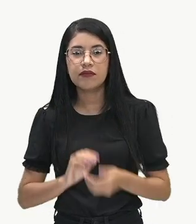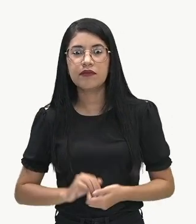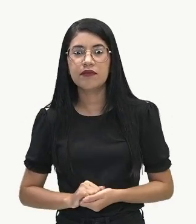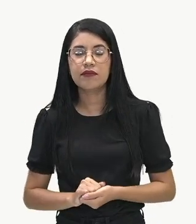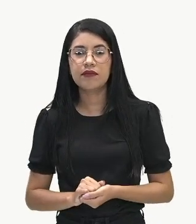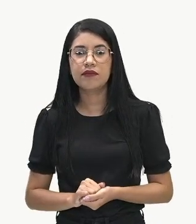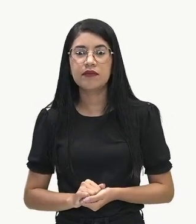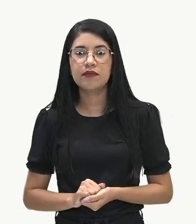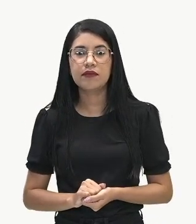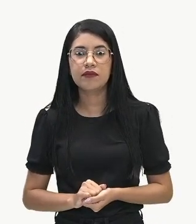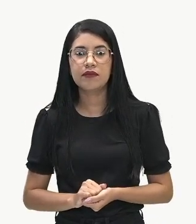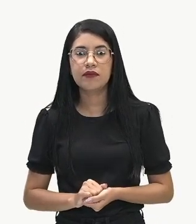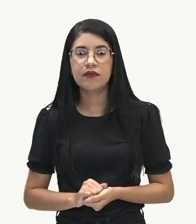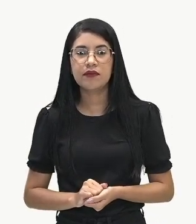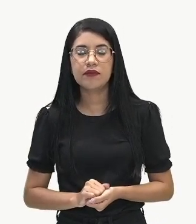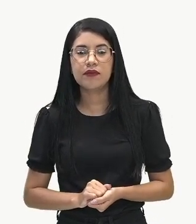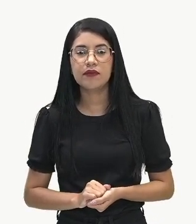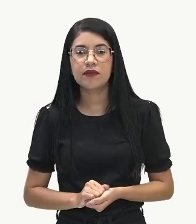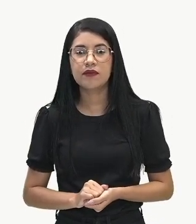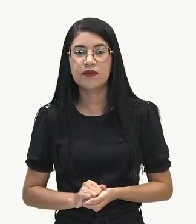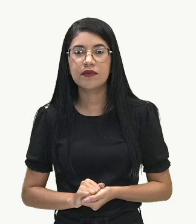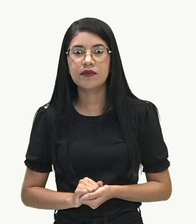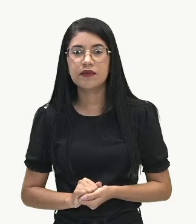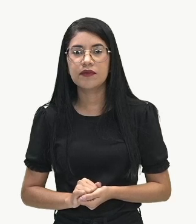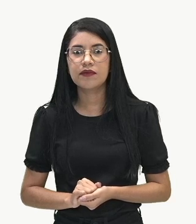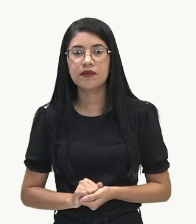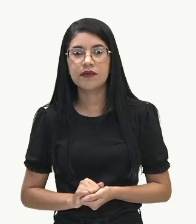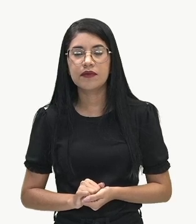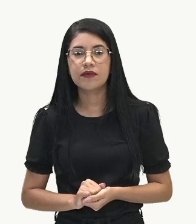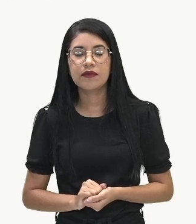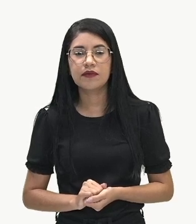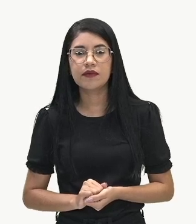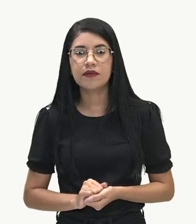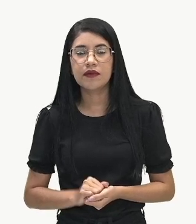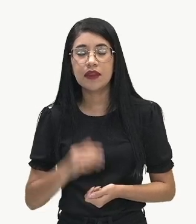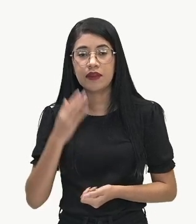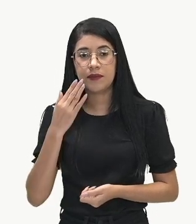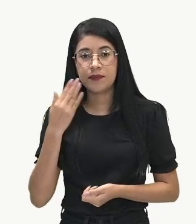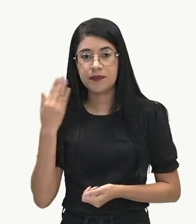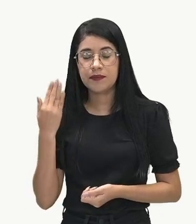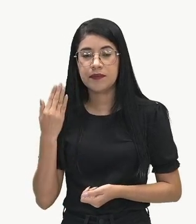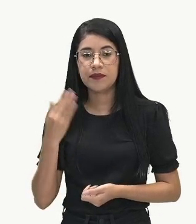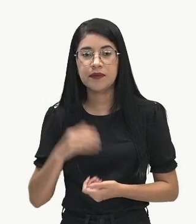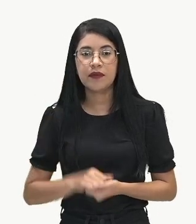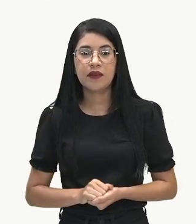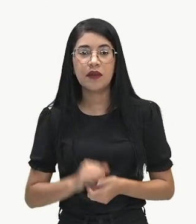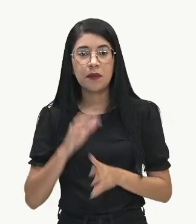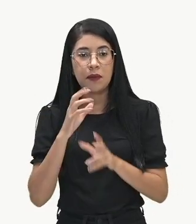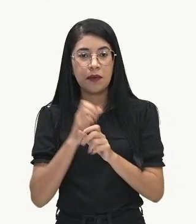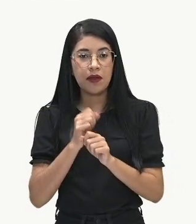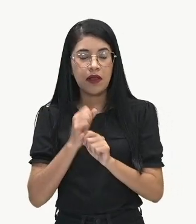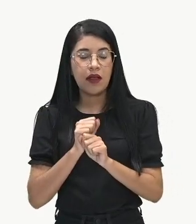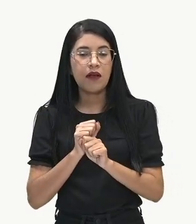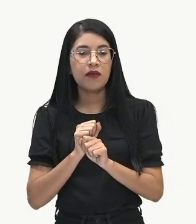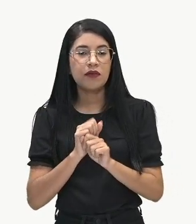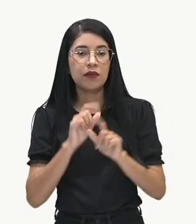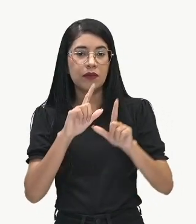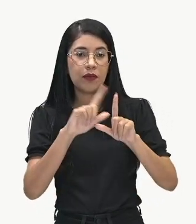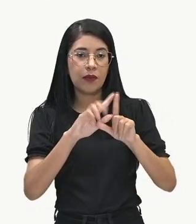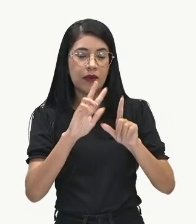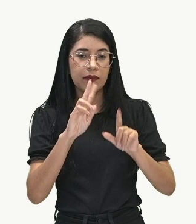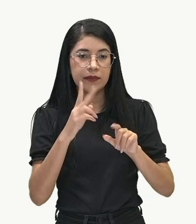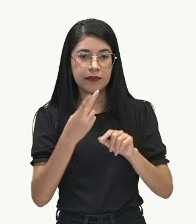dar um tempinho. Ok. Então, nós temos aí que a variação de